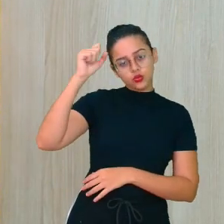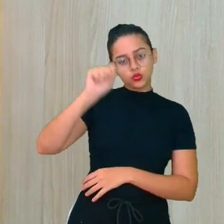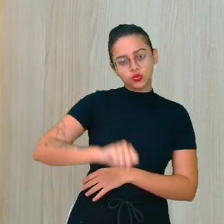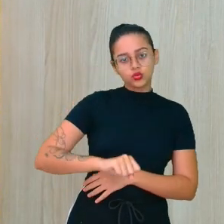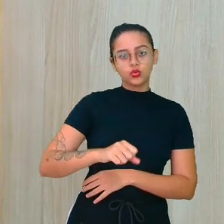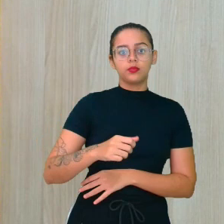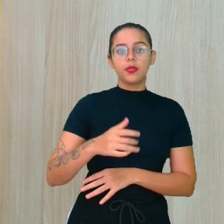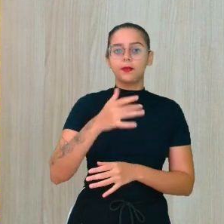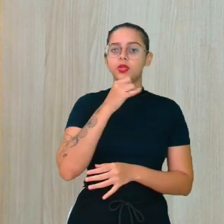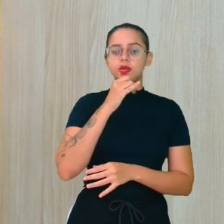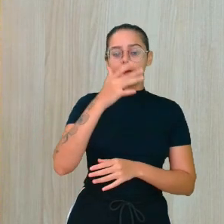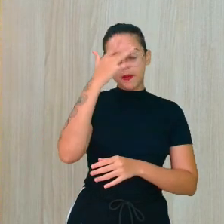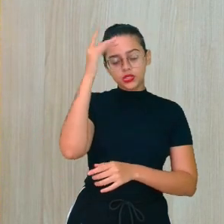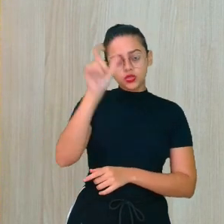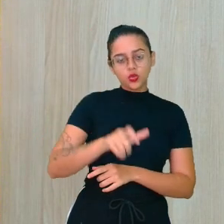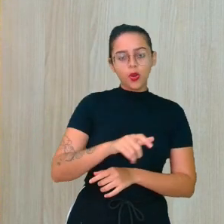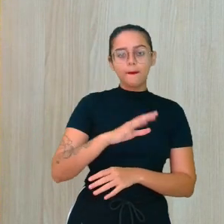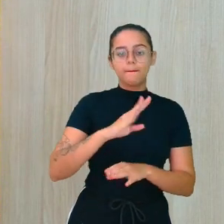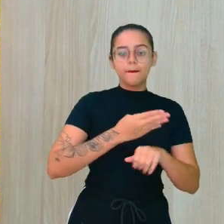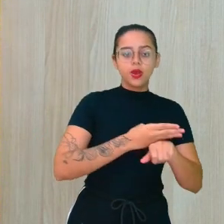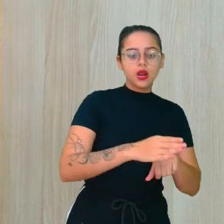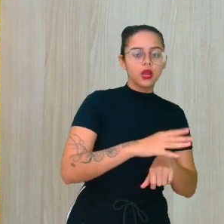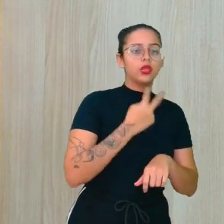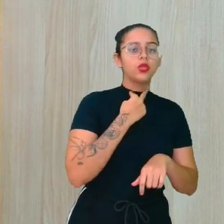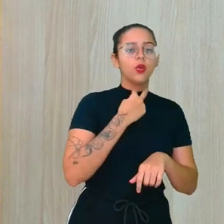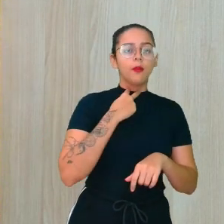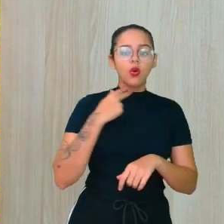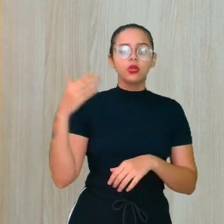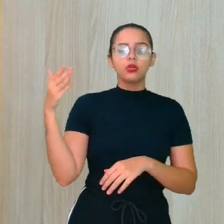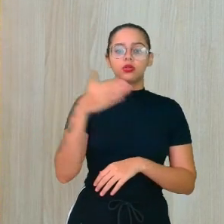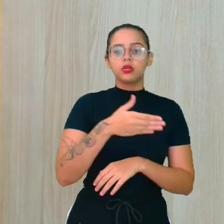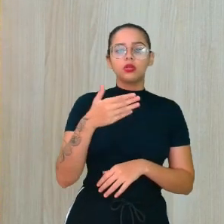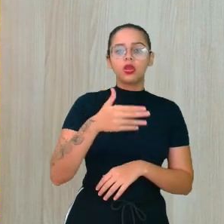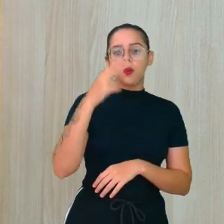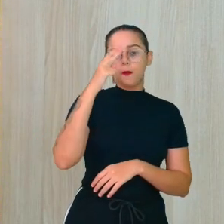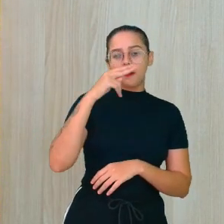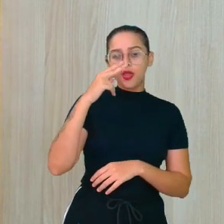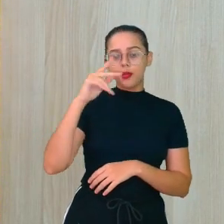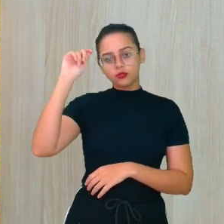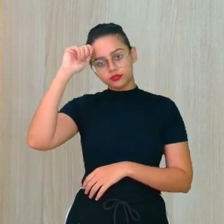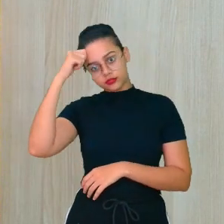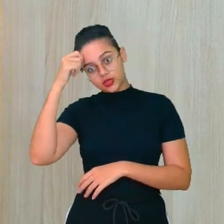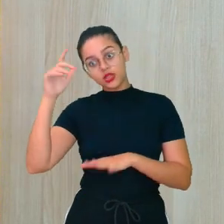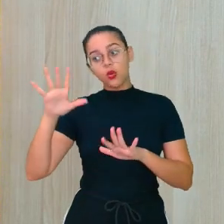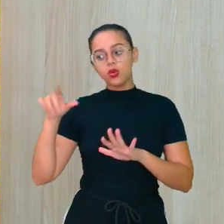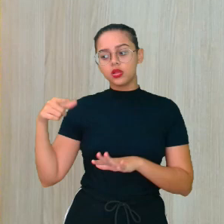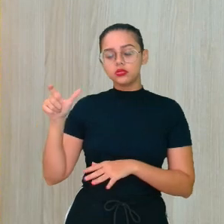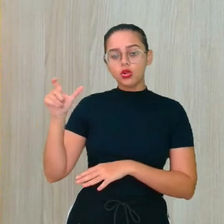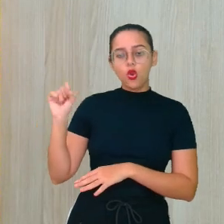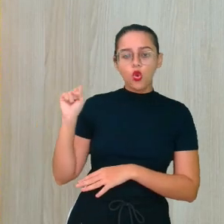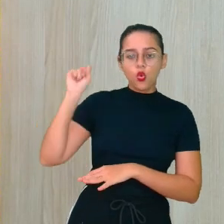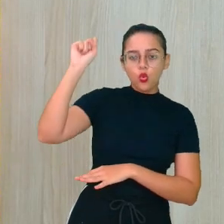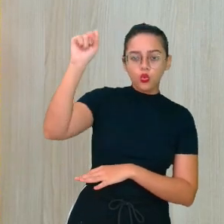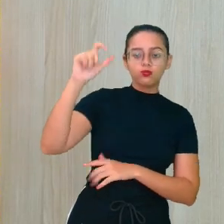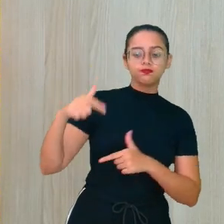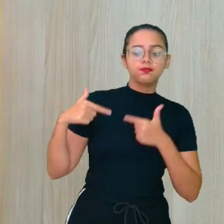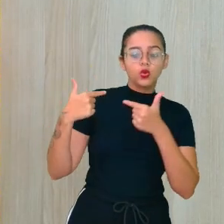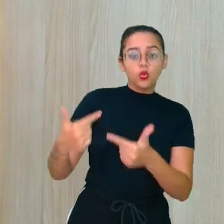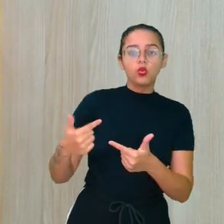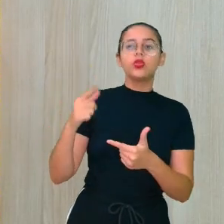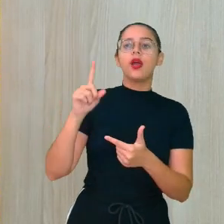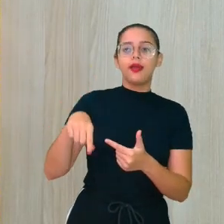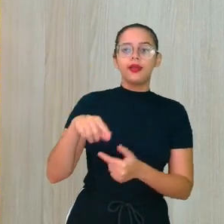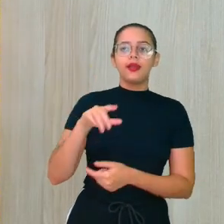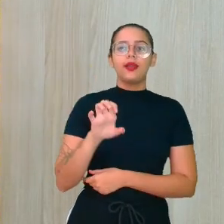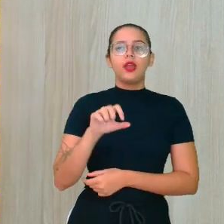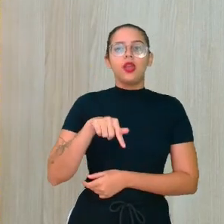mesmo espaço das pessoas pretas, que era a maioria. Então, essa luta do Nelson Mandela gerou uma luta de equidade.